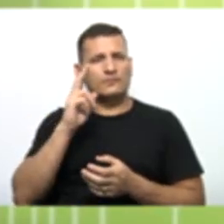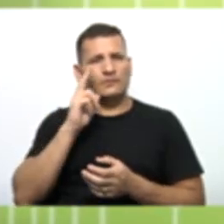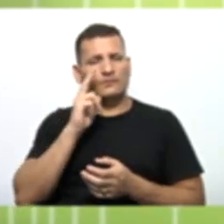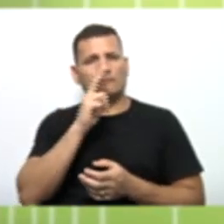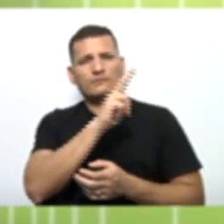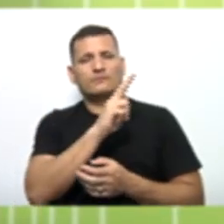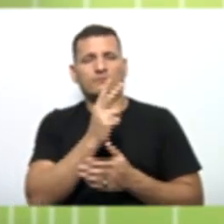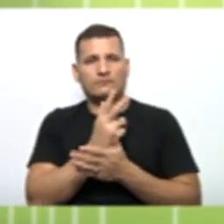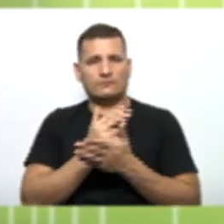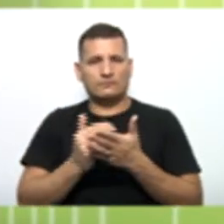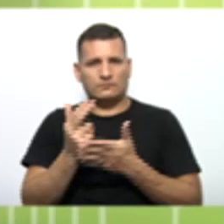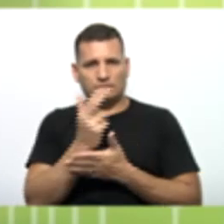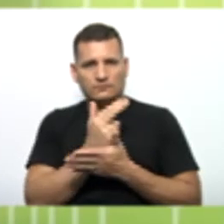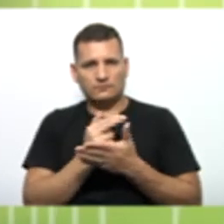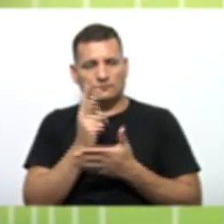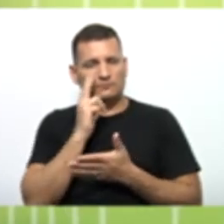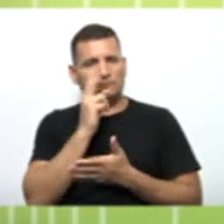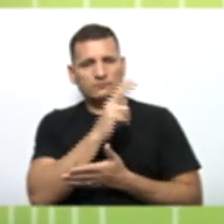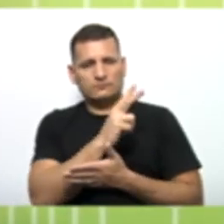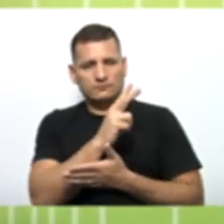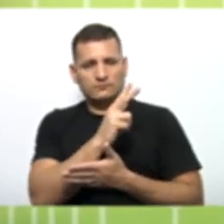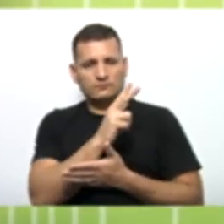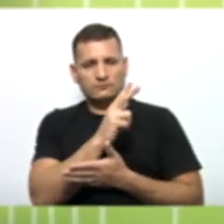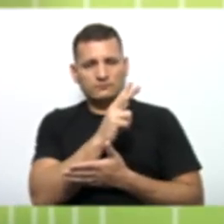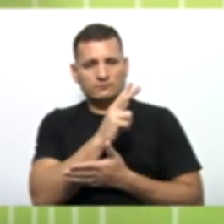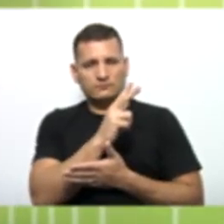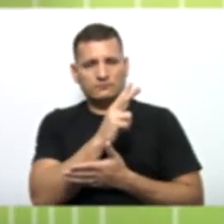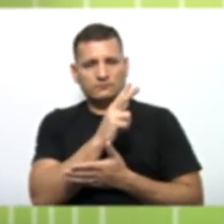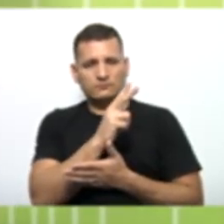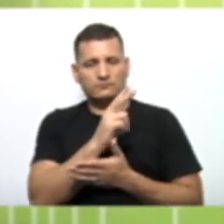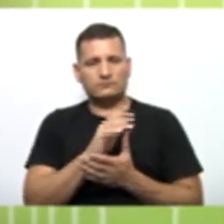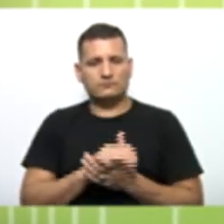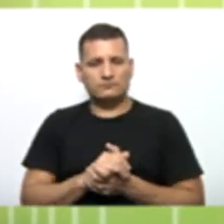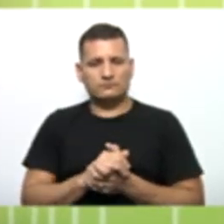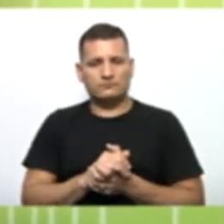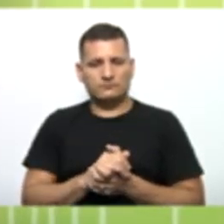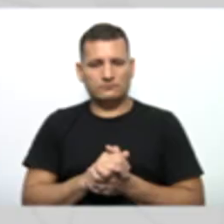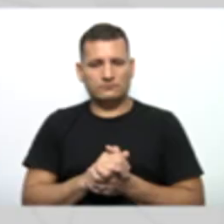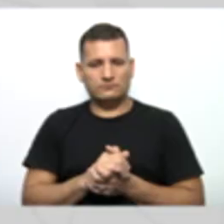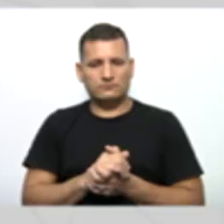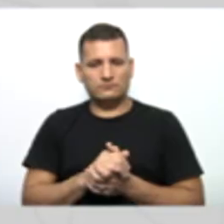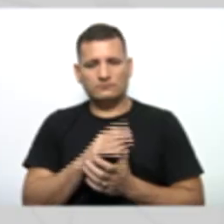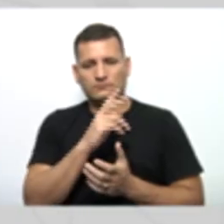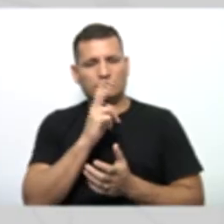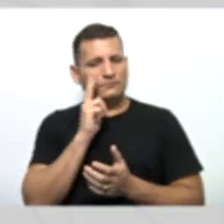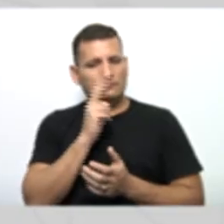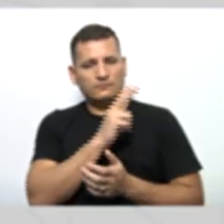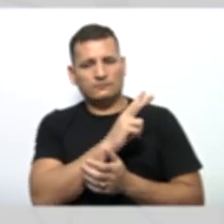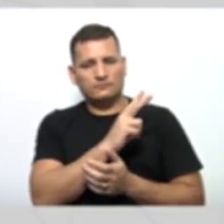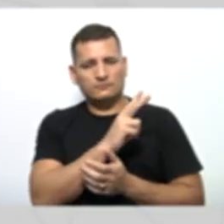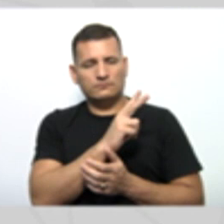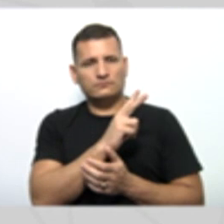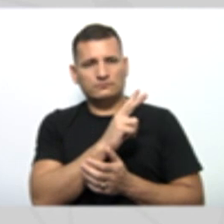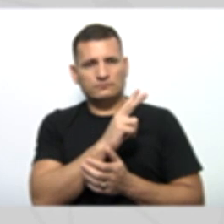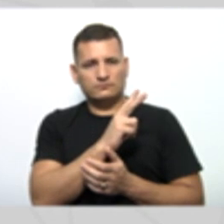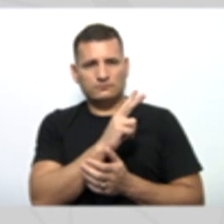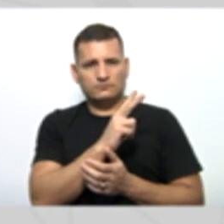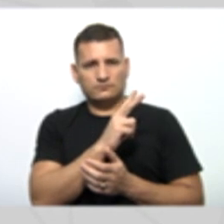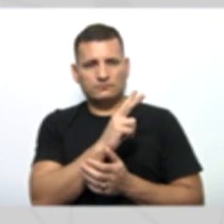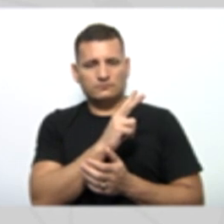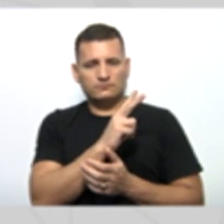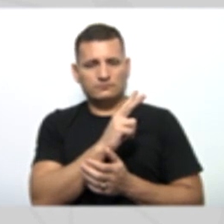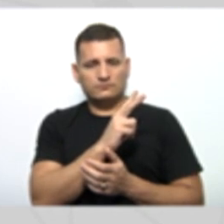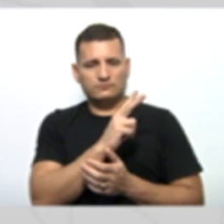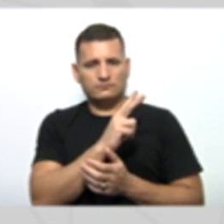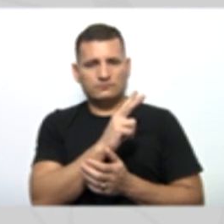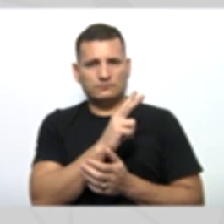esse diagrama, certo? Vou mostrar novamente para vocês. Quero que vocês identifiquem o que, ó? Que esse diagrama,